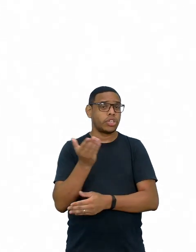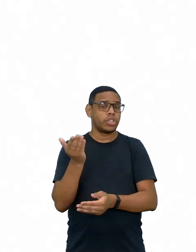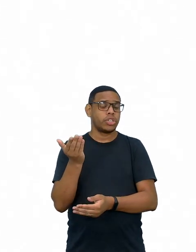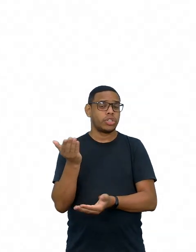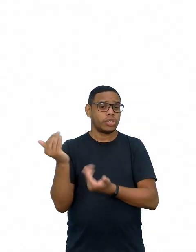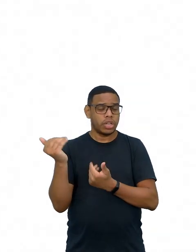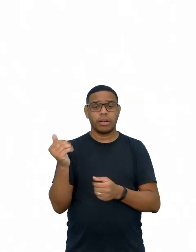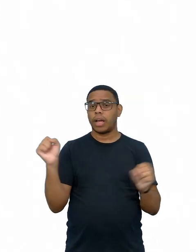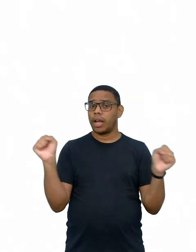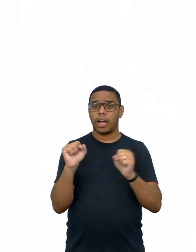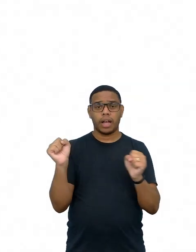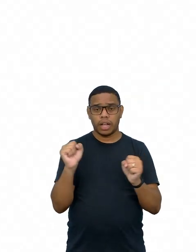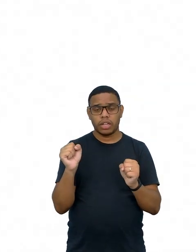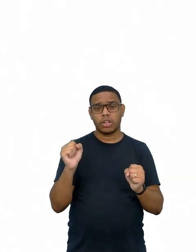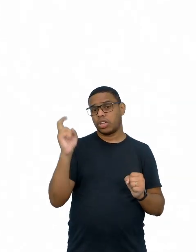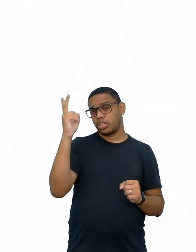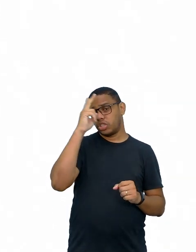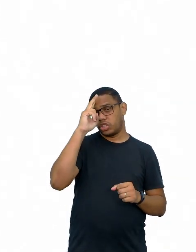porque tem